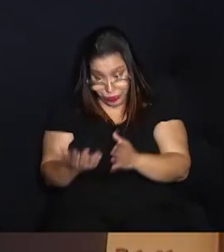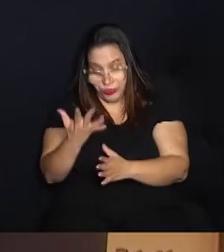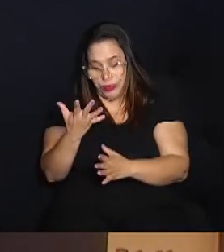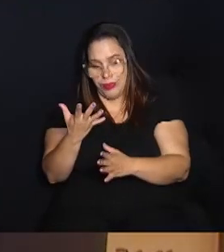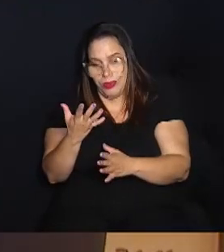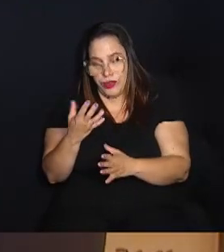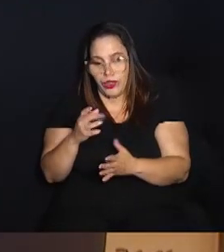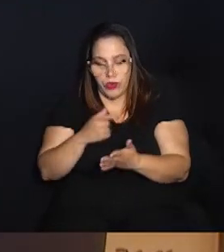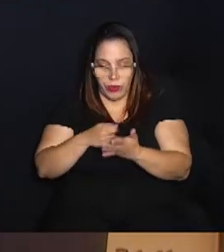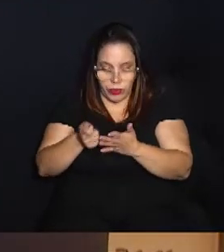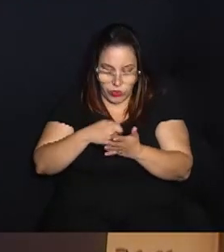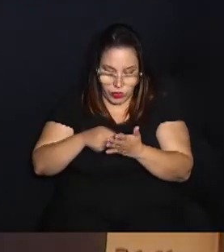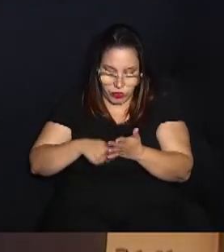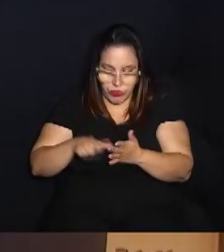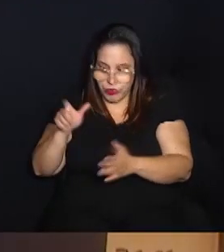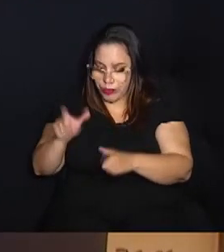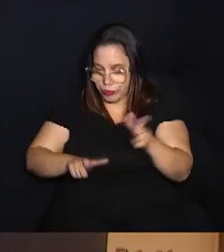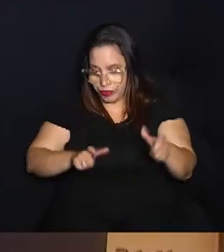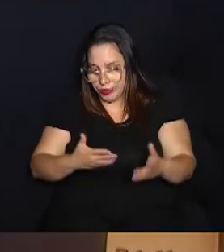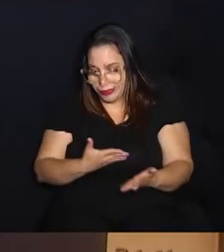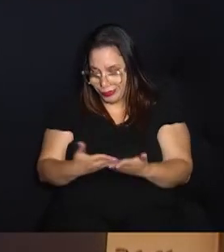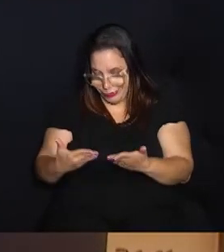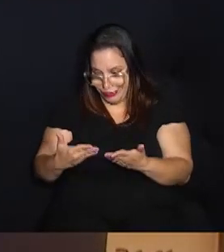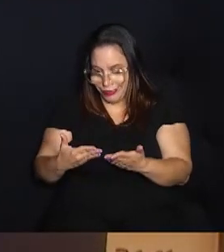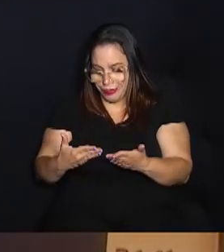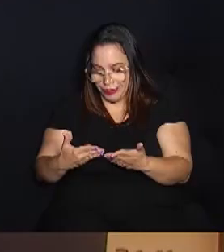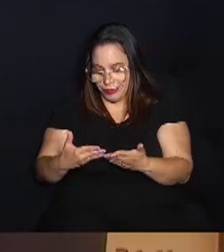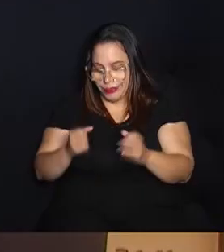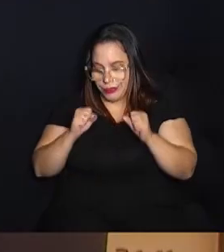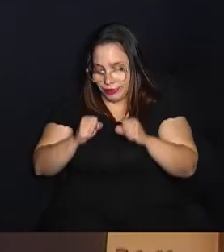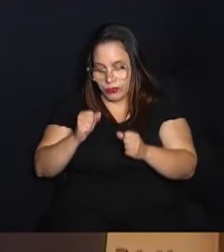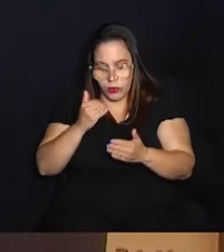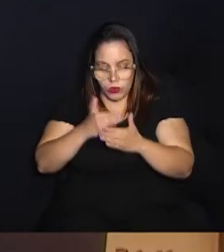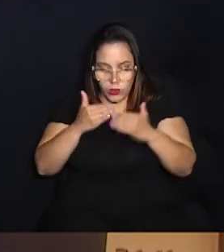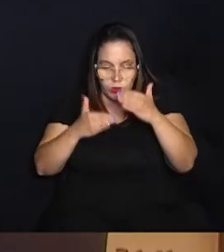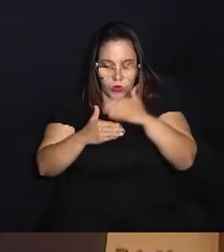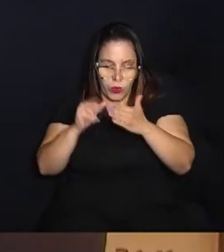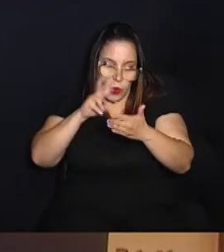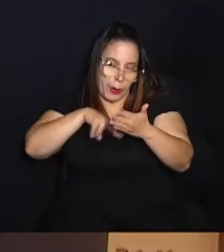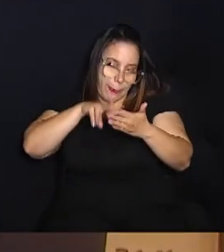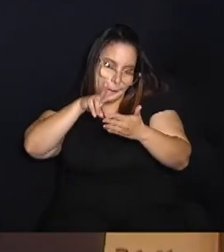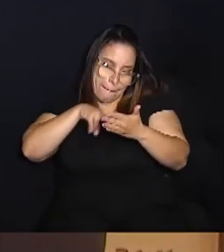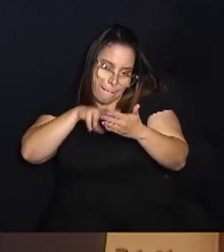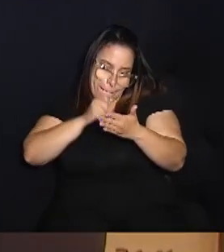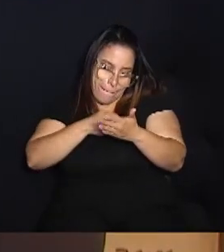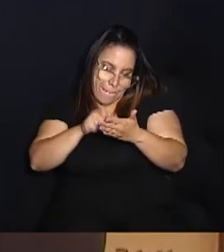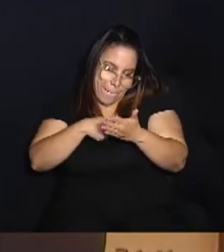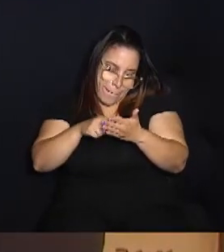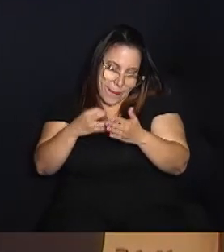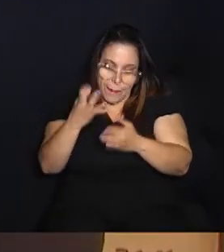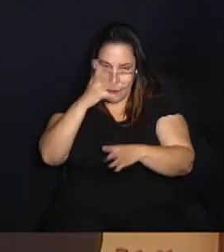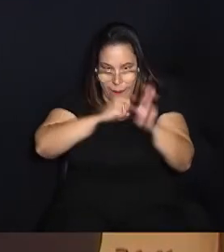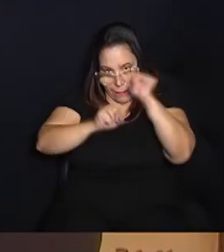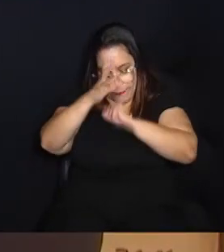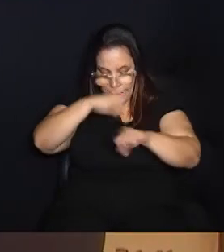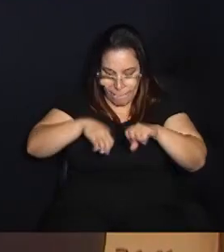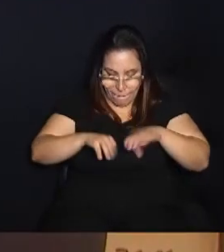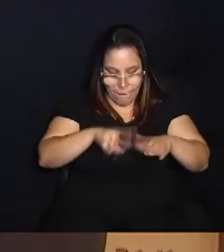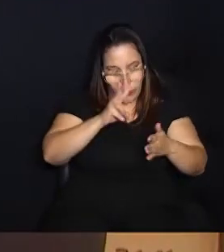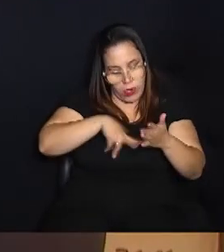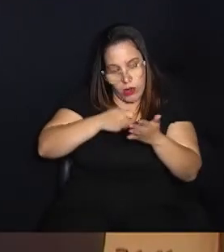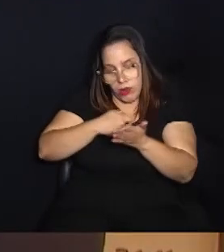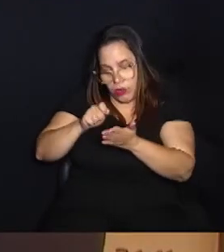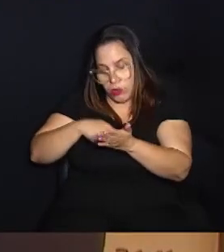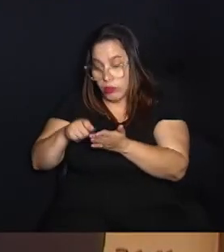universo vocabulário dos sujeitos. E, a partir de então, eles vão construindo os processos de ensinar e aprender de leitura e de